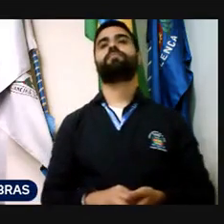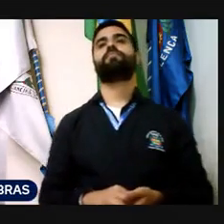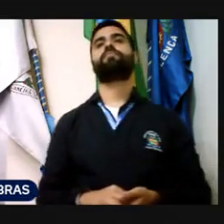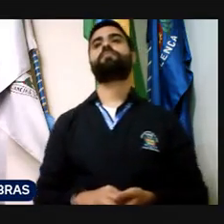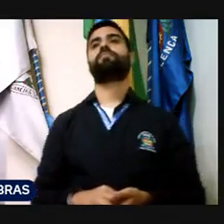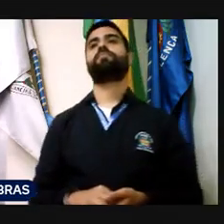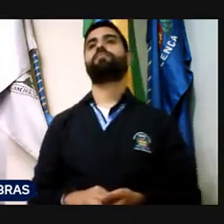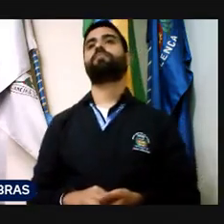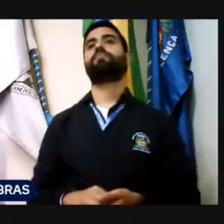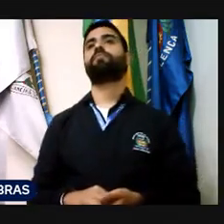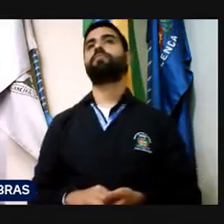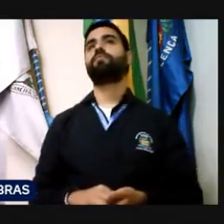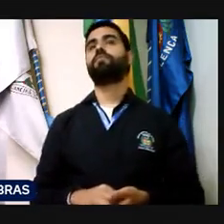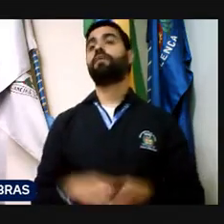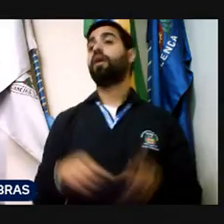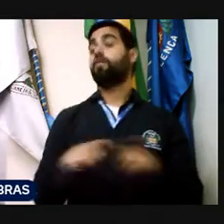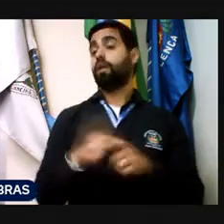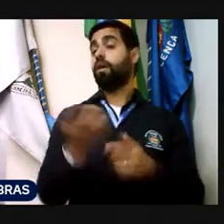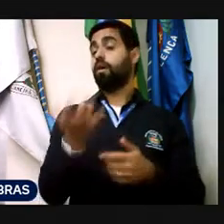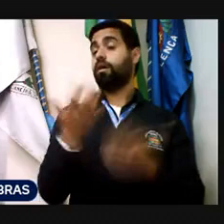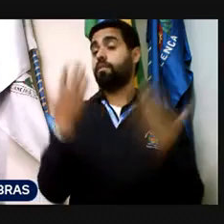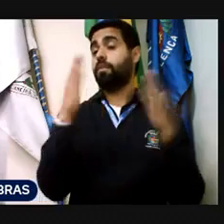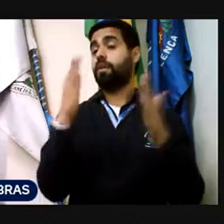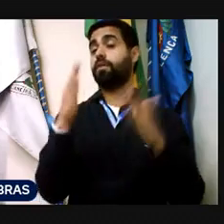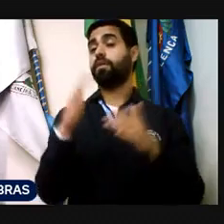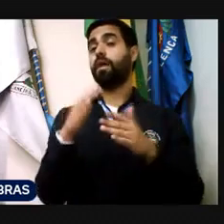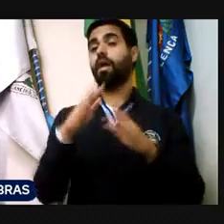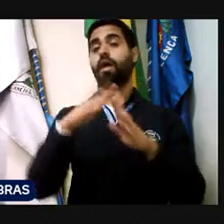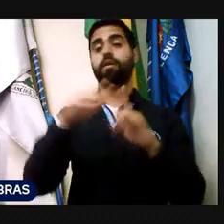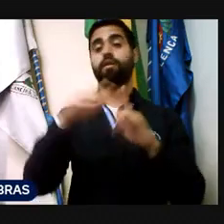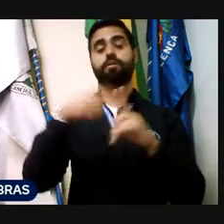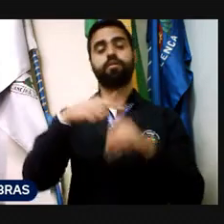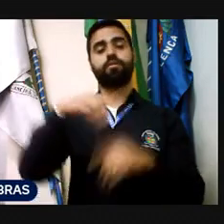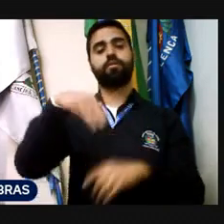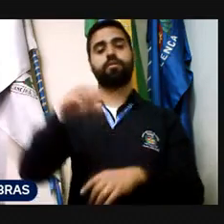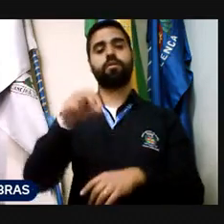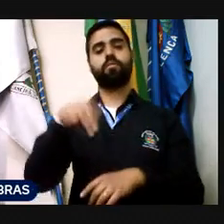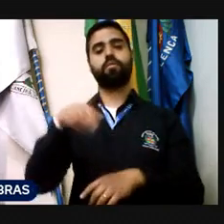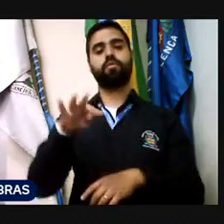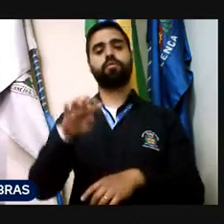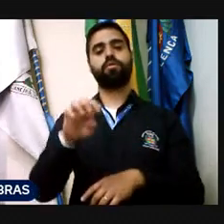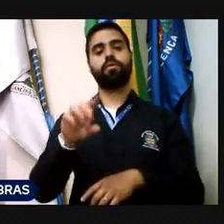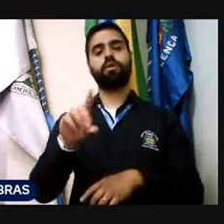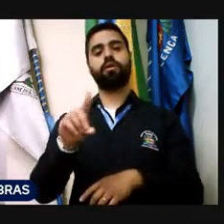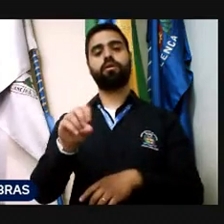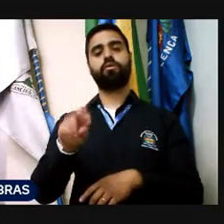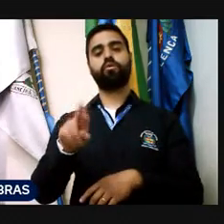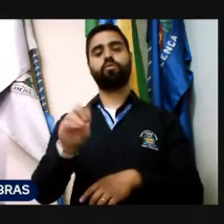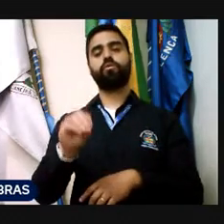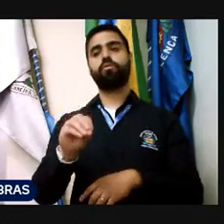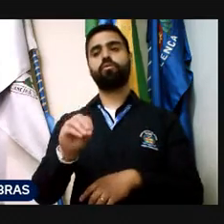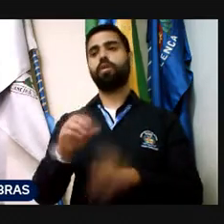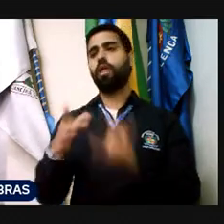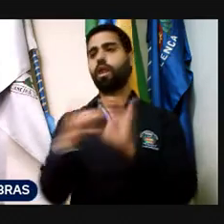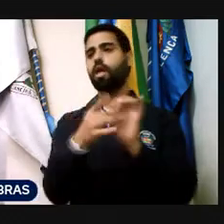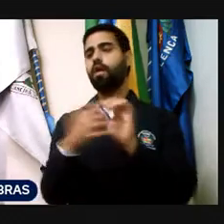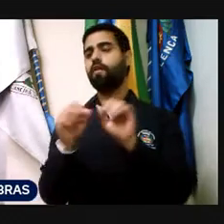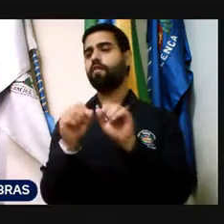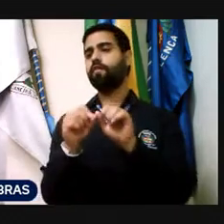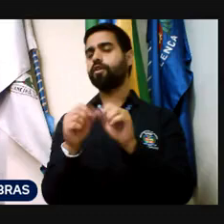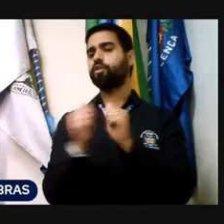a paróquia São Sebastião do Monte Douro, que através do convênio firmado com a